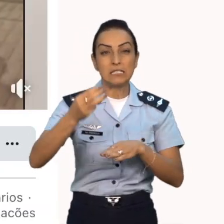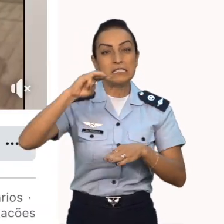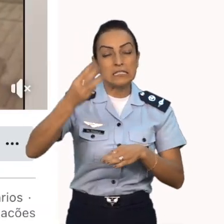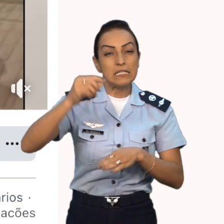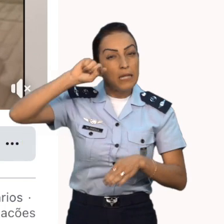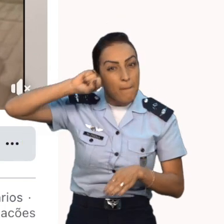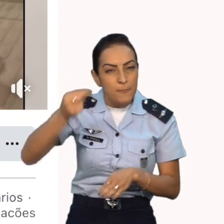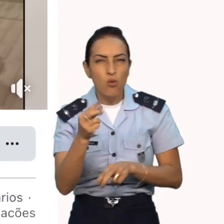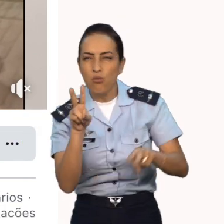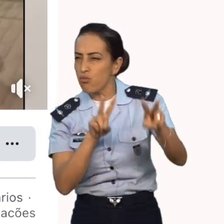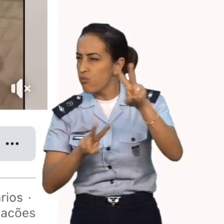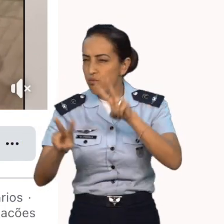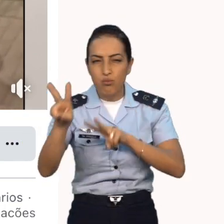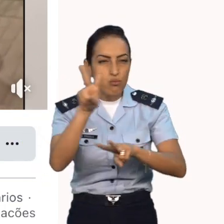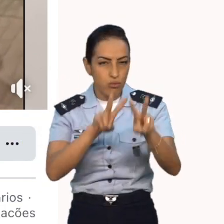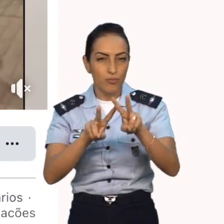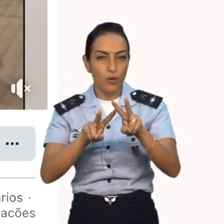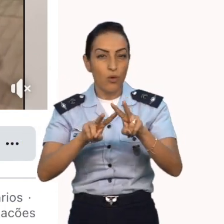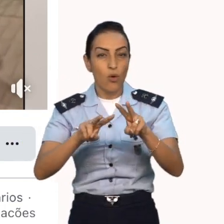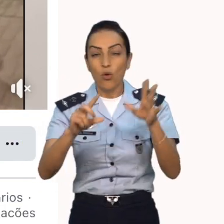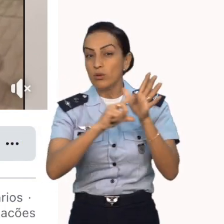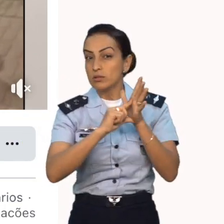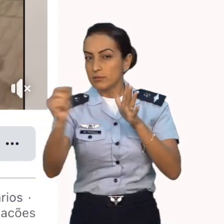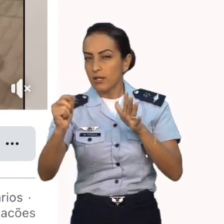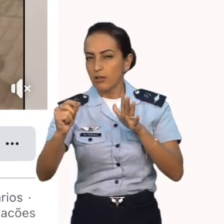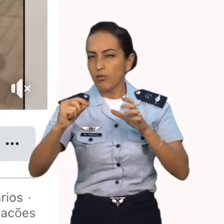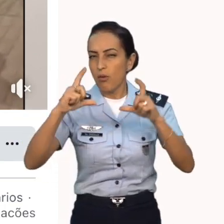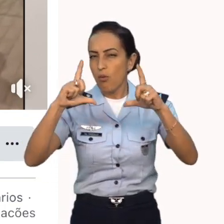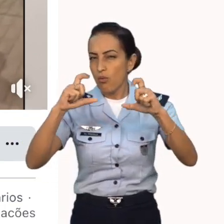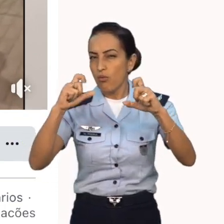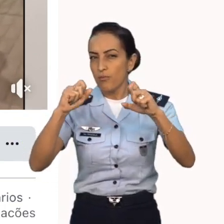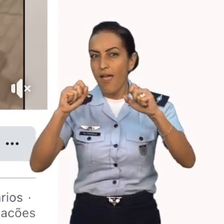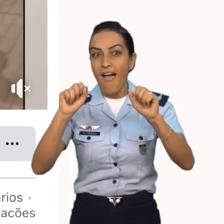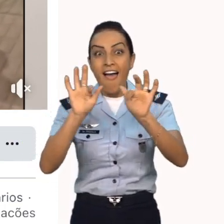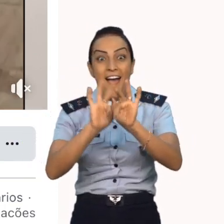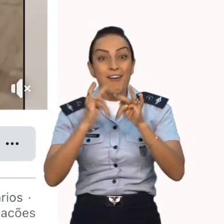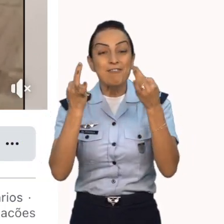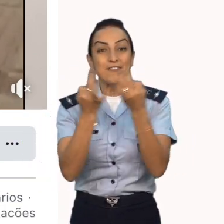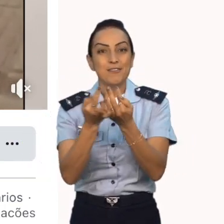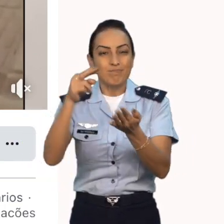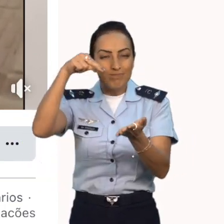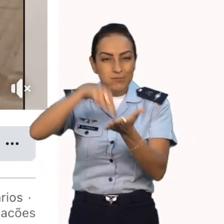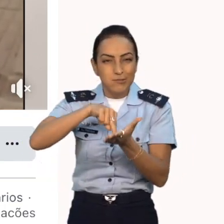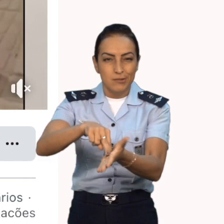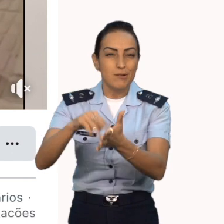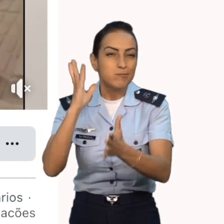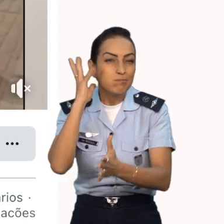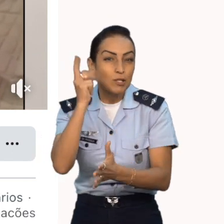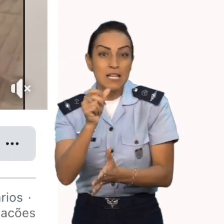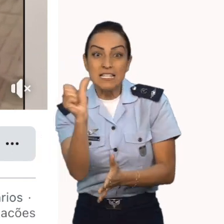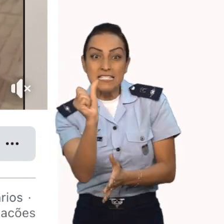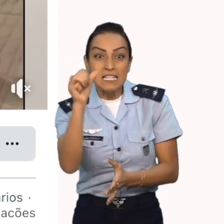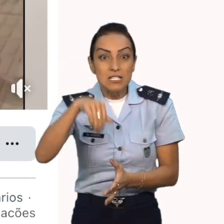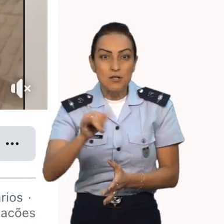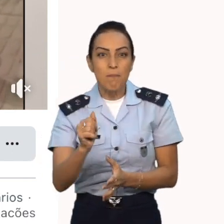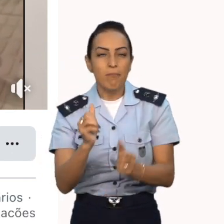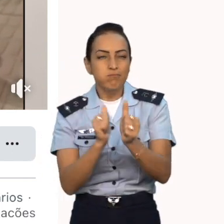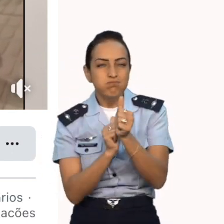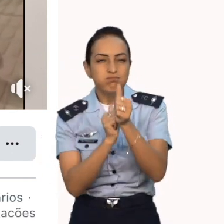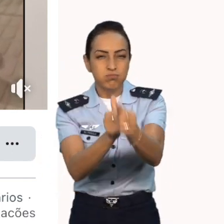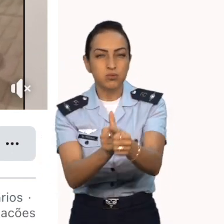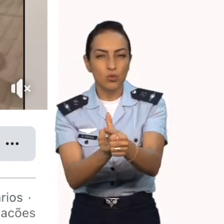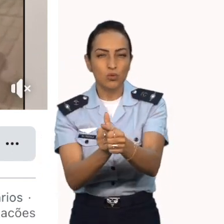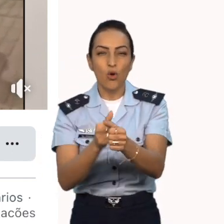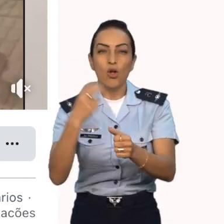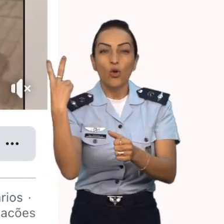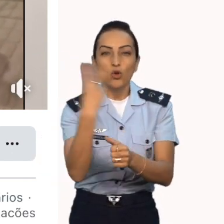330 mil visualizações, o destaque foi o post da família de Navegantes durante a madrugada de 6 de maio, acompanhando